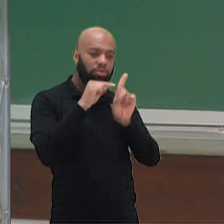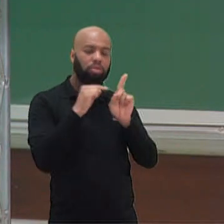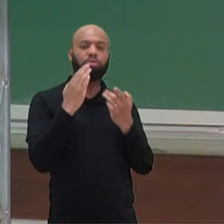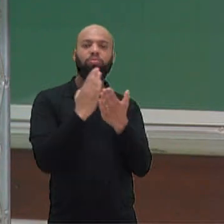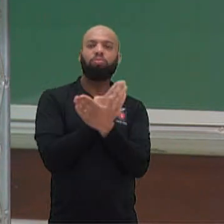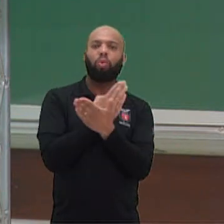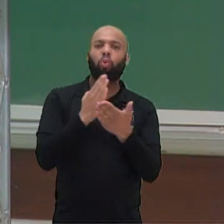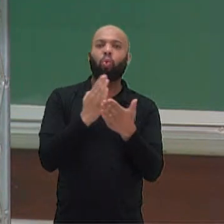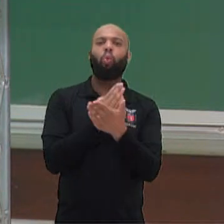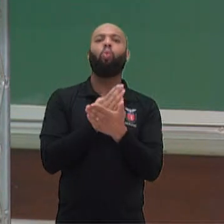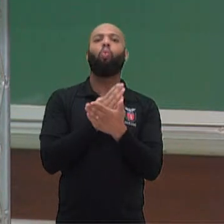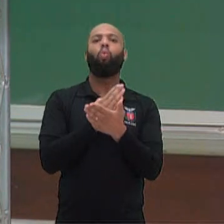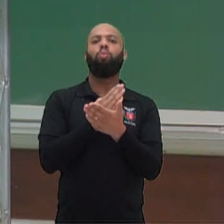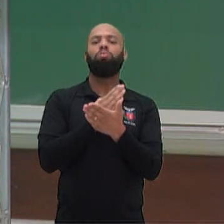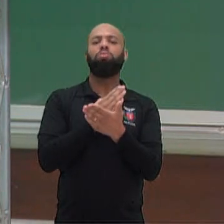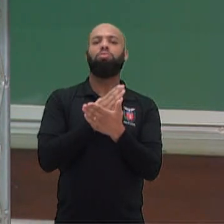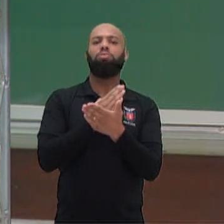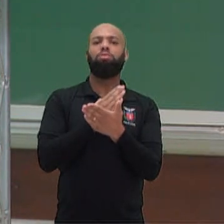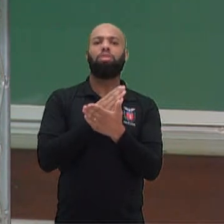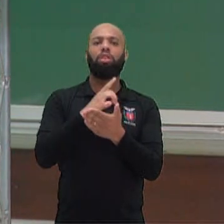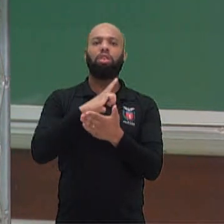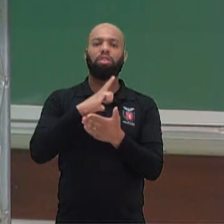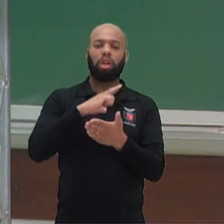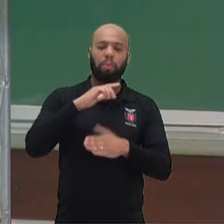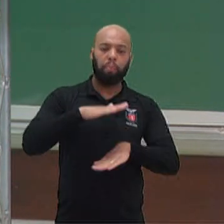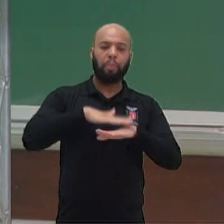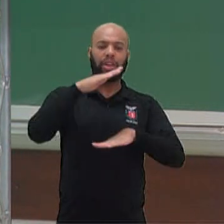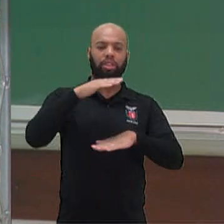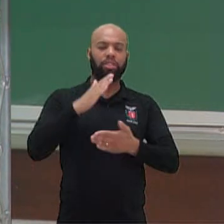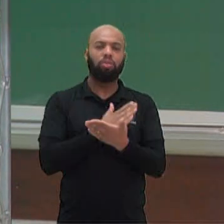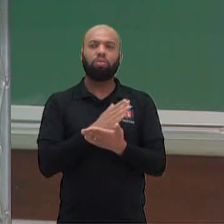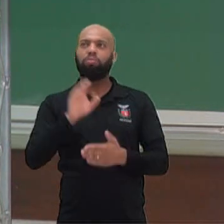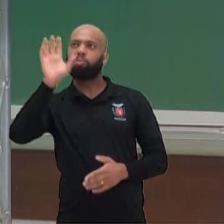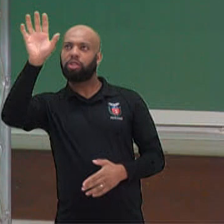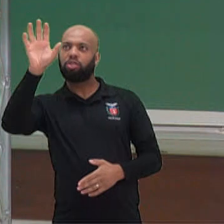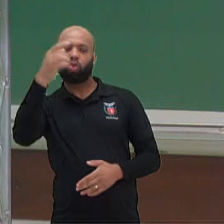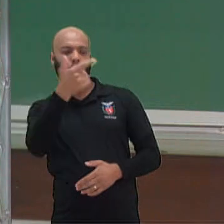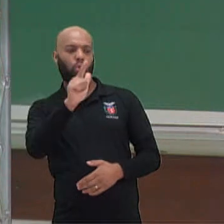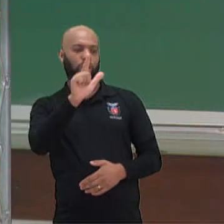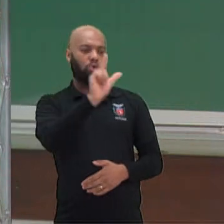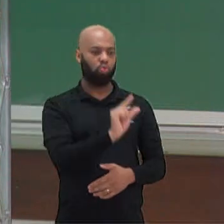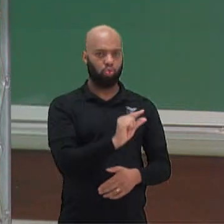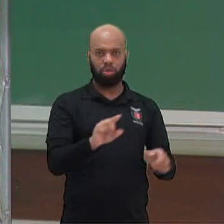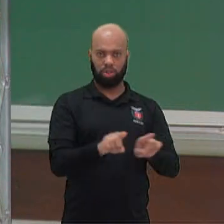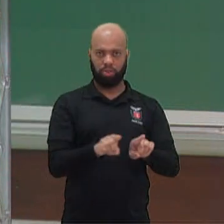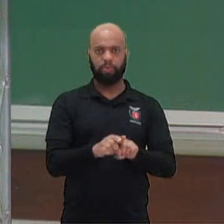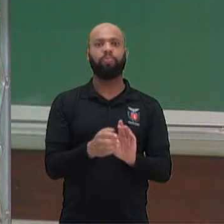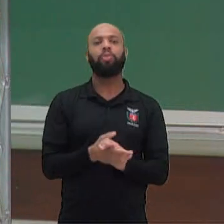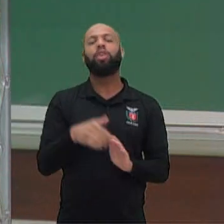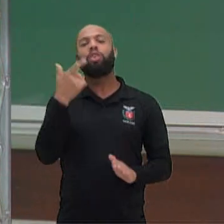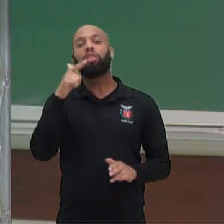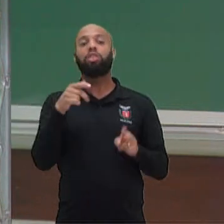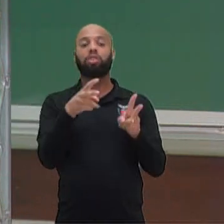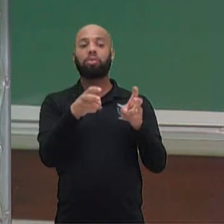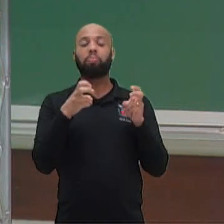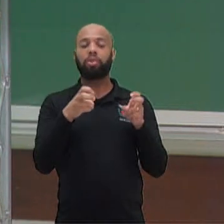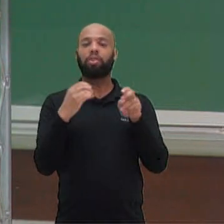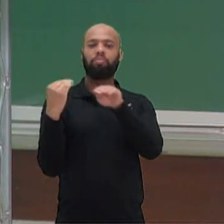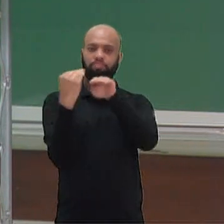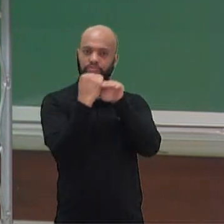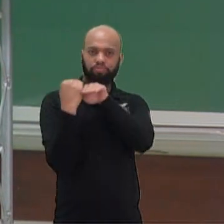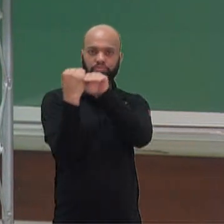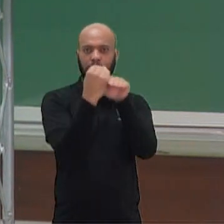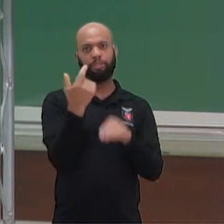recursos naturais mais preponderantes numa região, menos preponderantes na outra região. Então, aí percebemos que não há essa